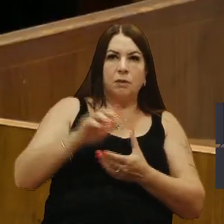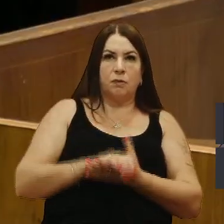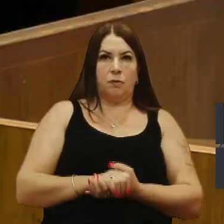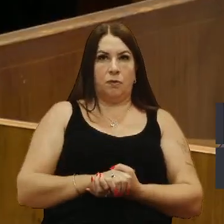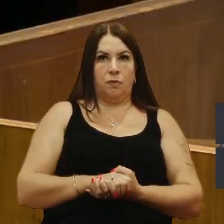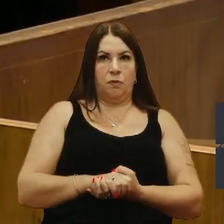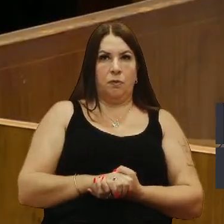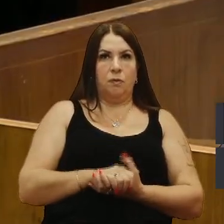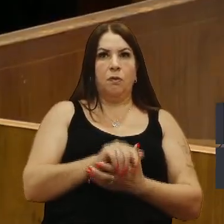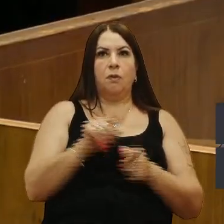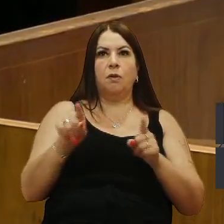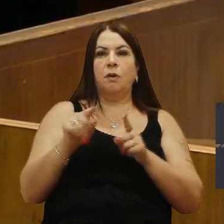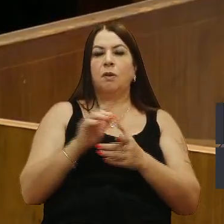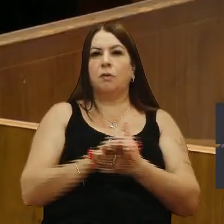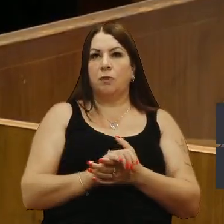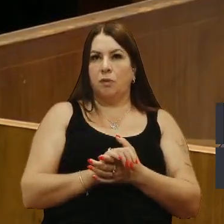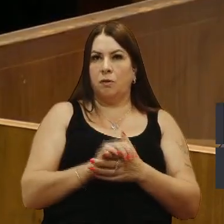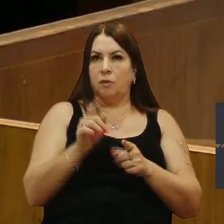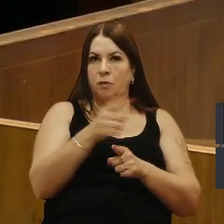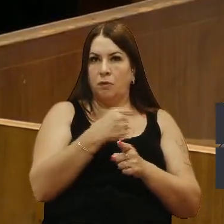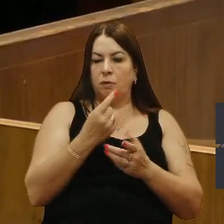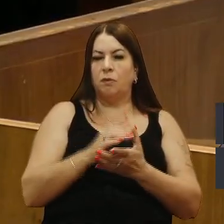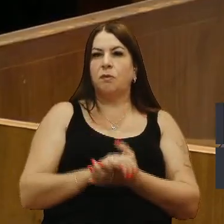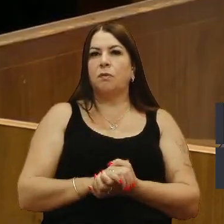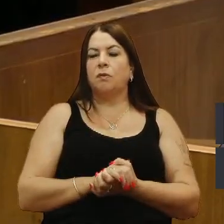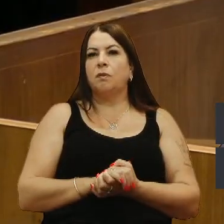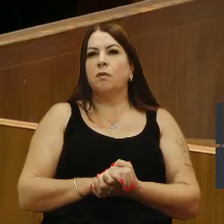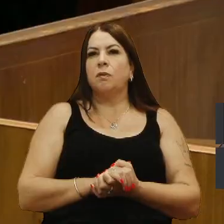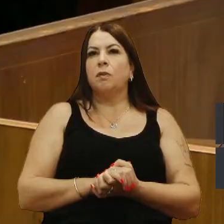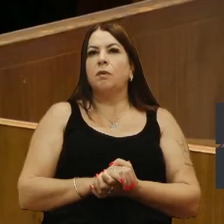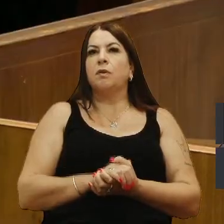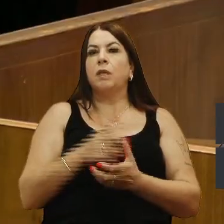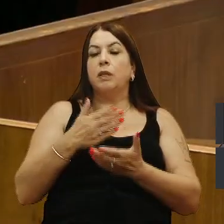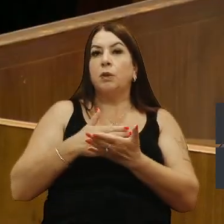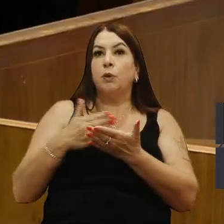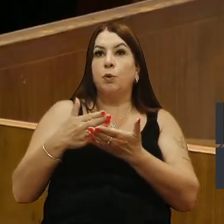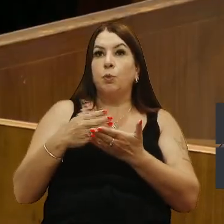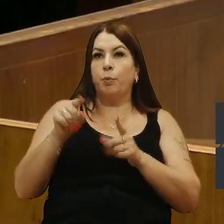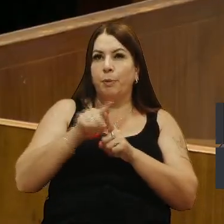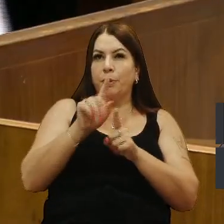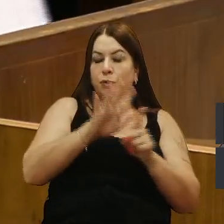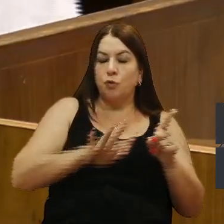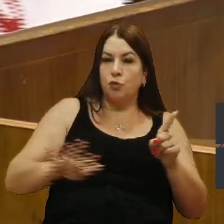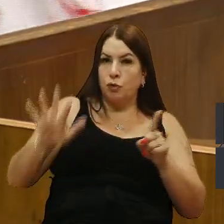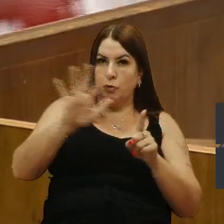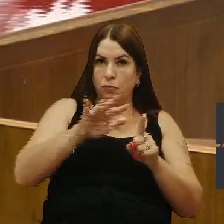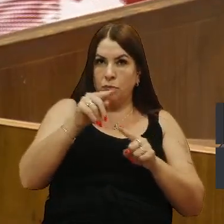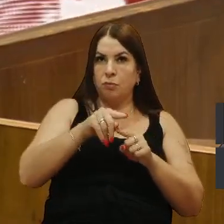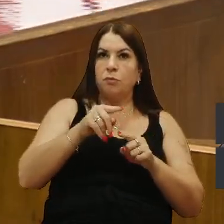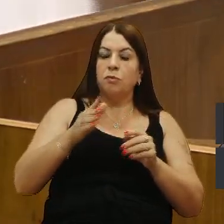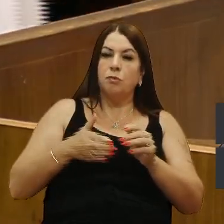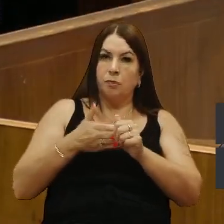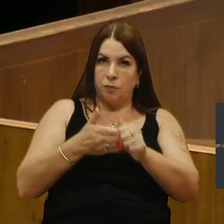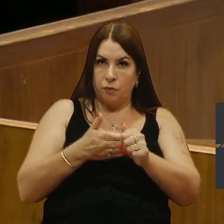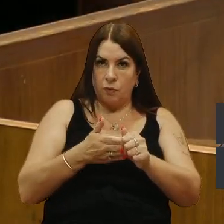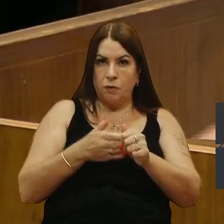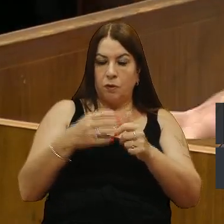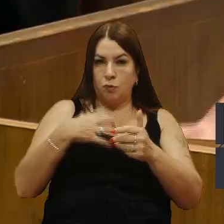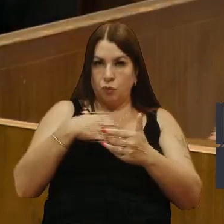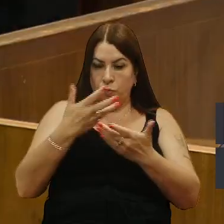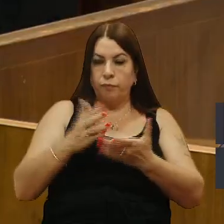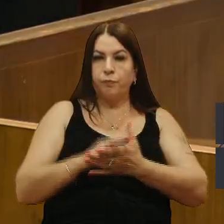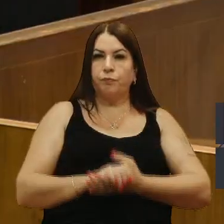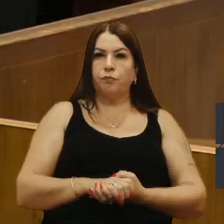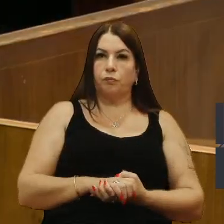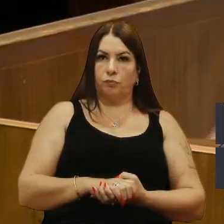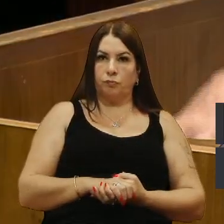estão neste rol, e os princípios gerais, né, que orientam essa forma, então,